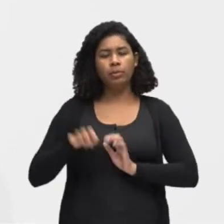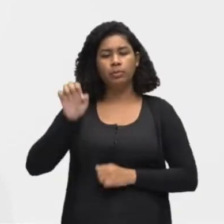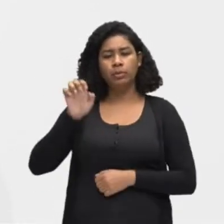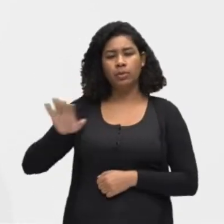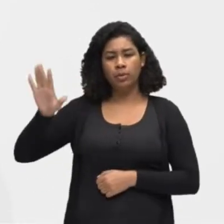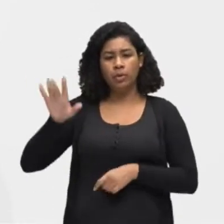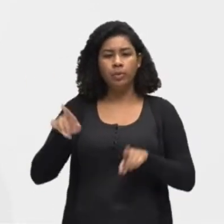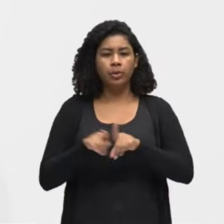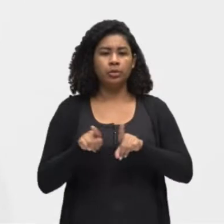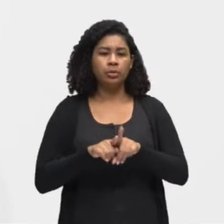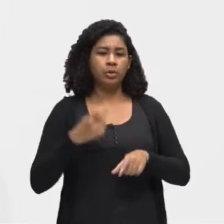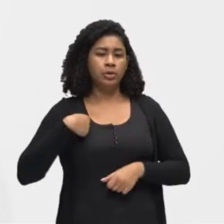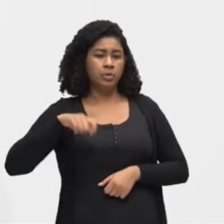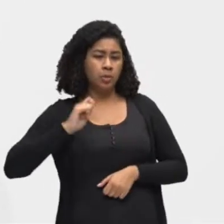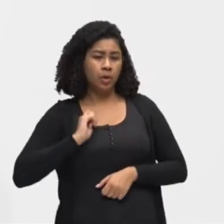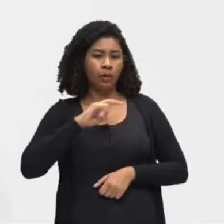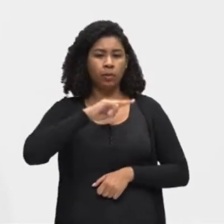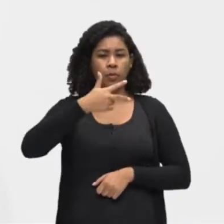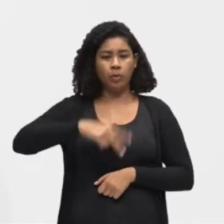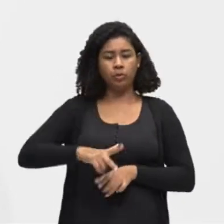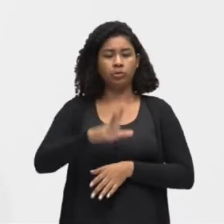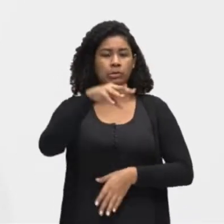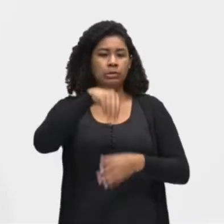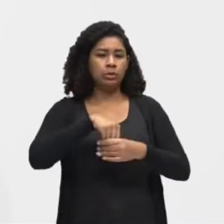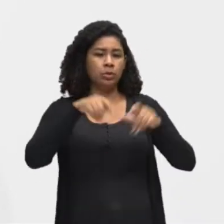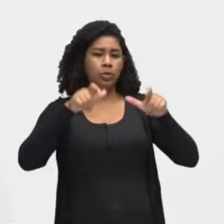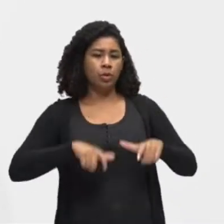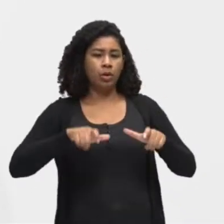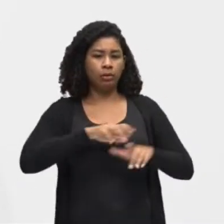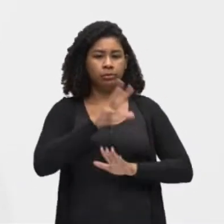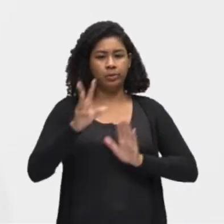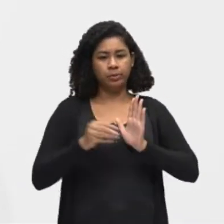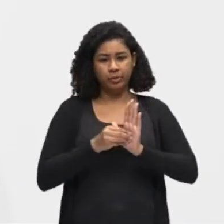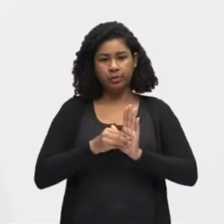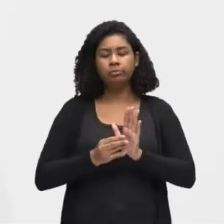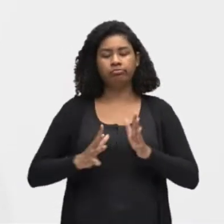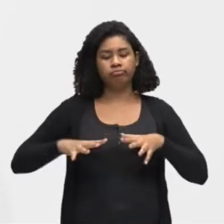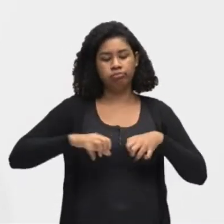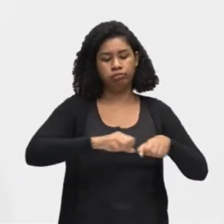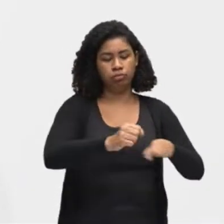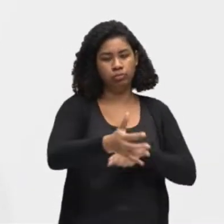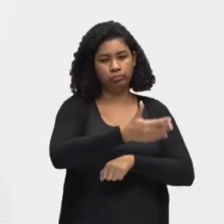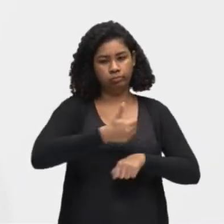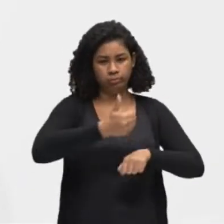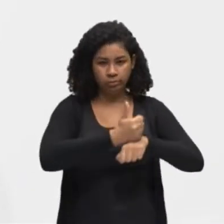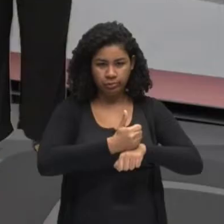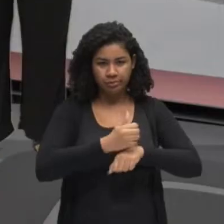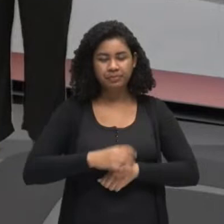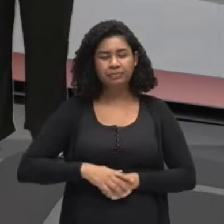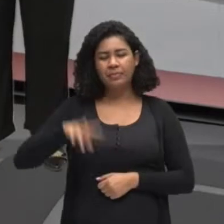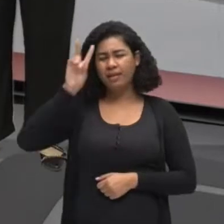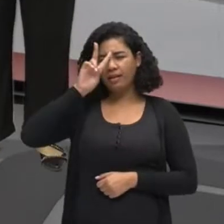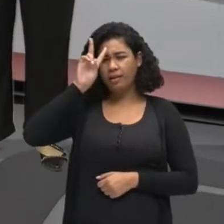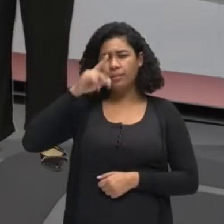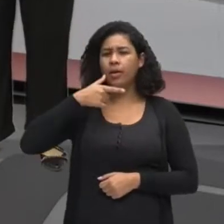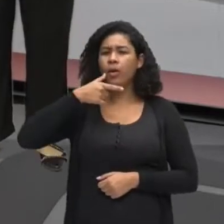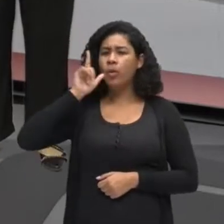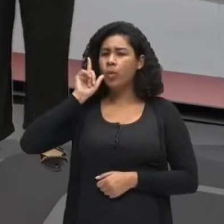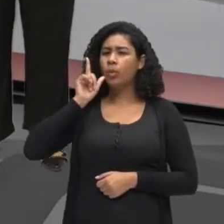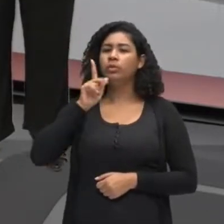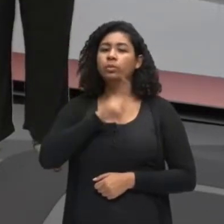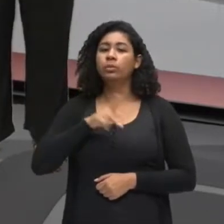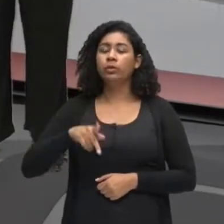expedições espanholas e portuguesas na Amazônia quinhentista. Então, vocês devem lembrar que ontem o professor Artemison já começou